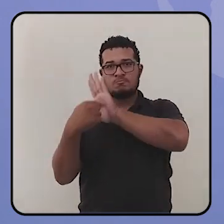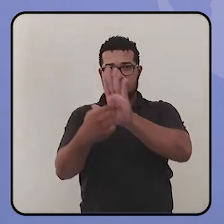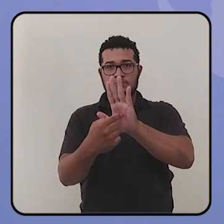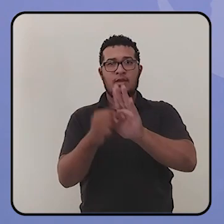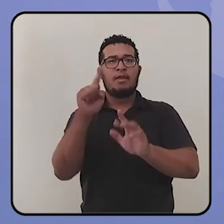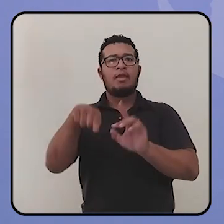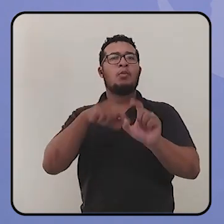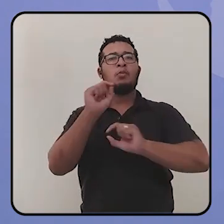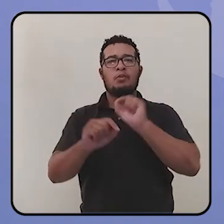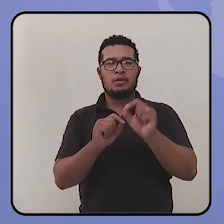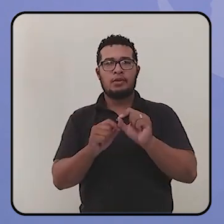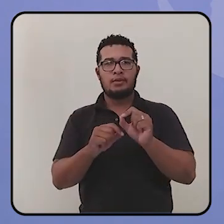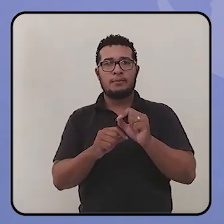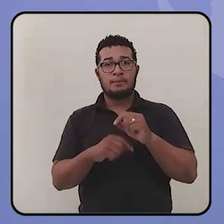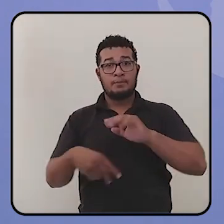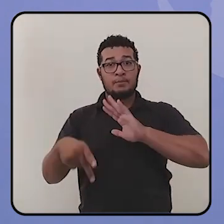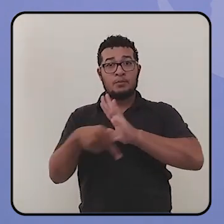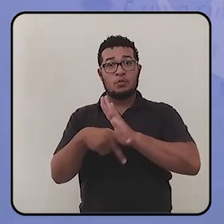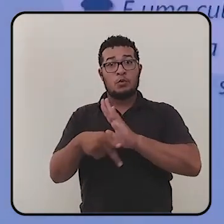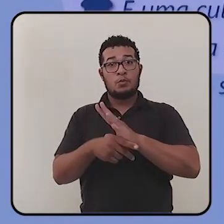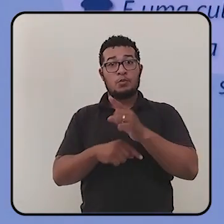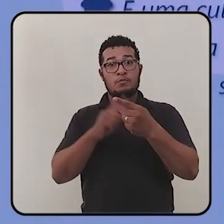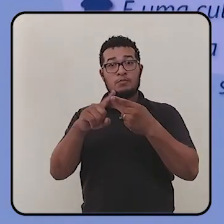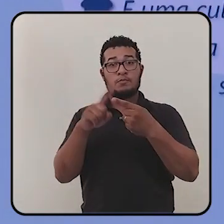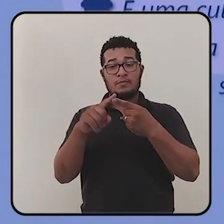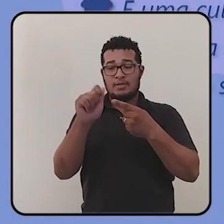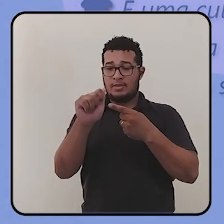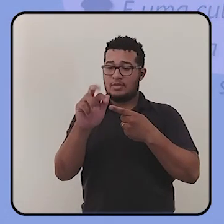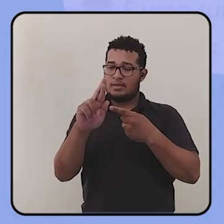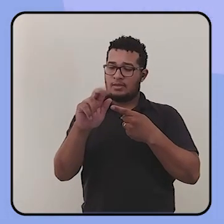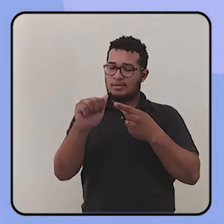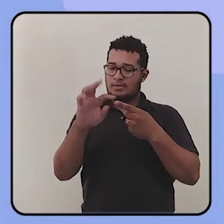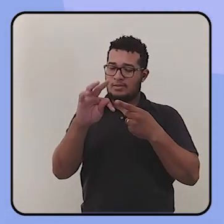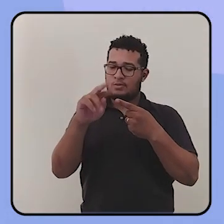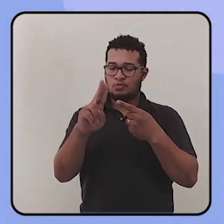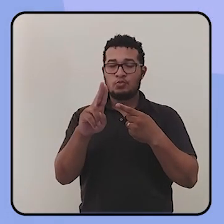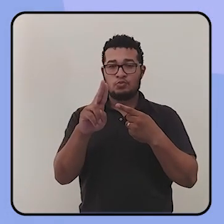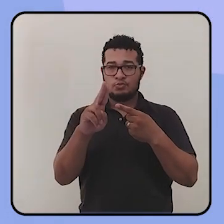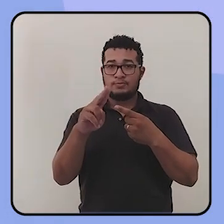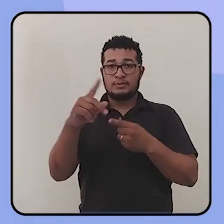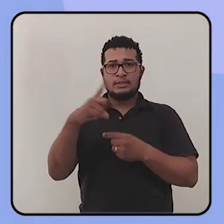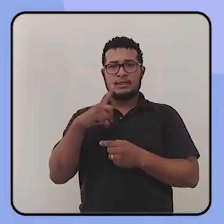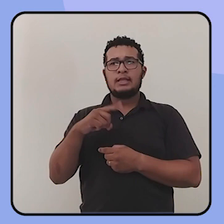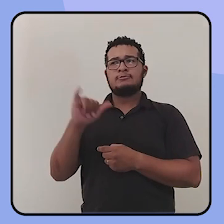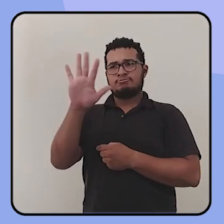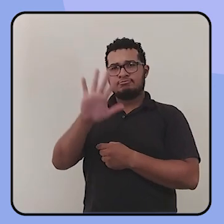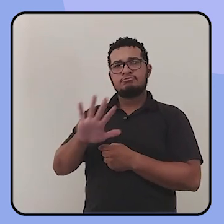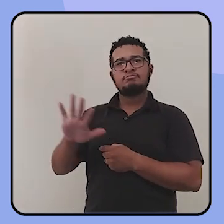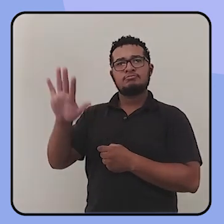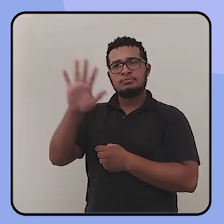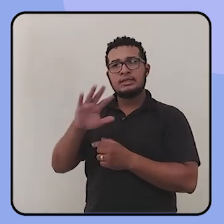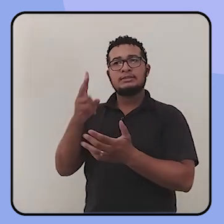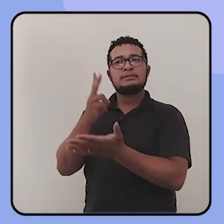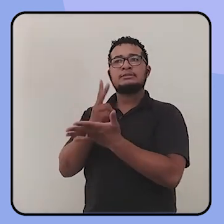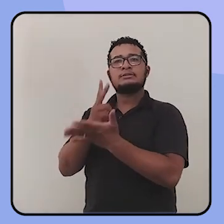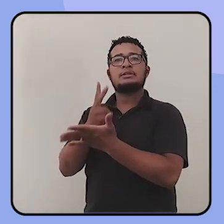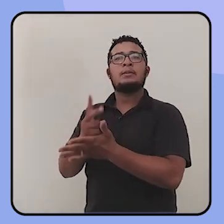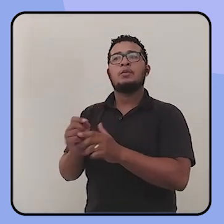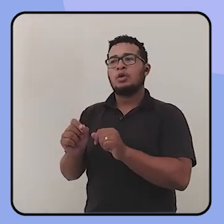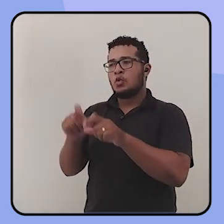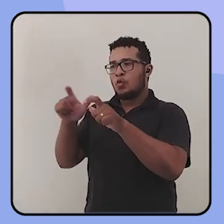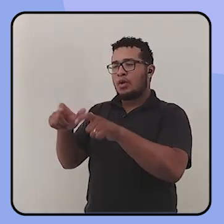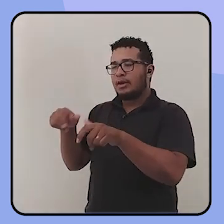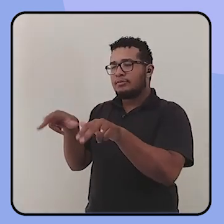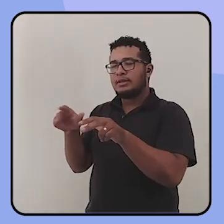slide é a tradição Aratu. Sítios e margens de mangues, topos